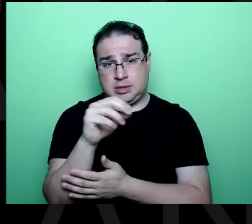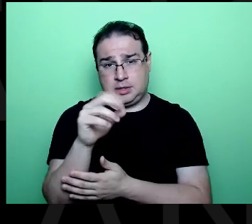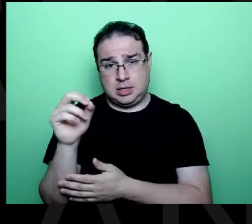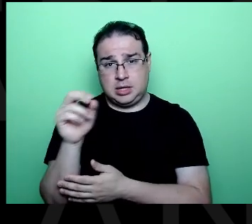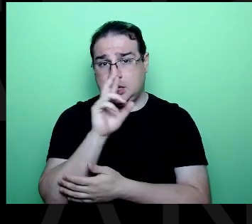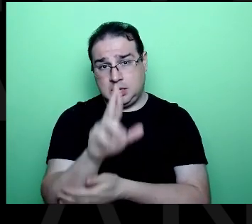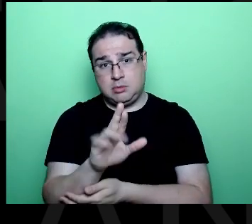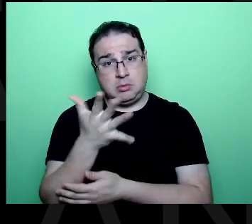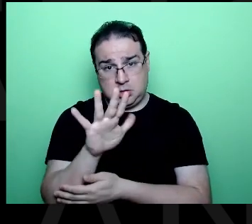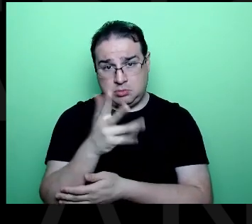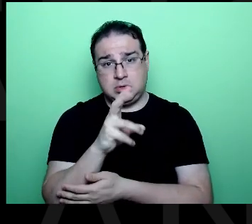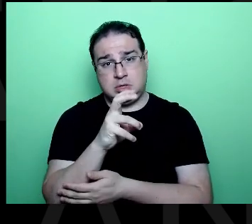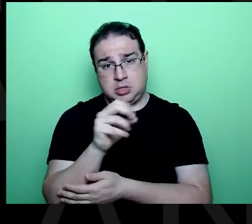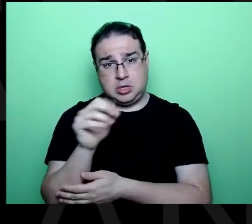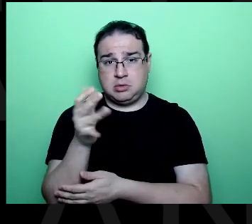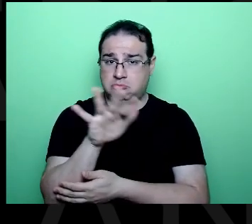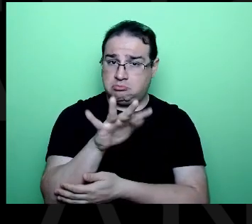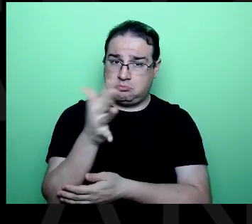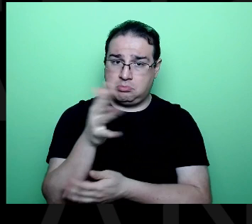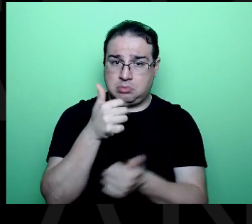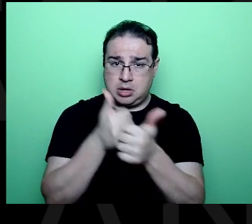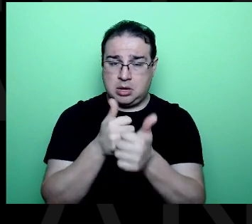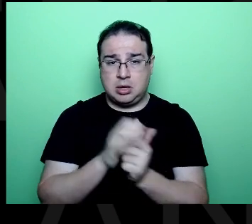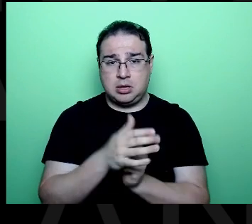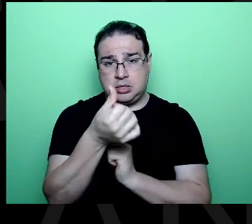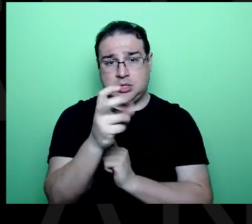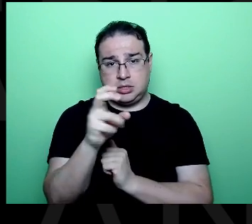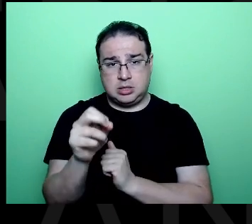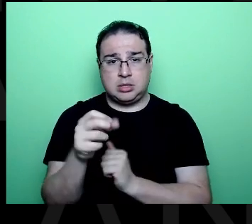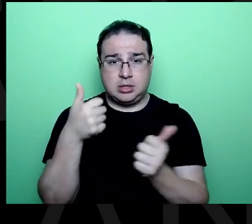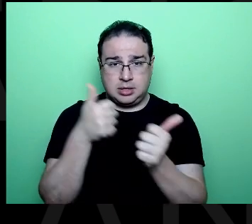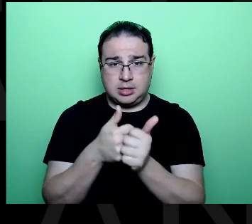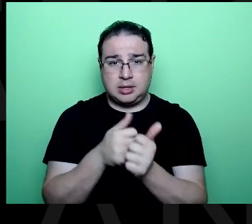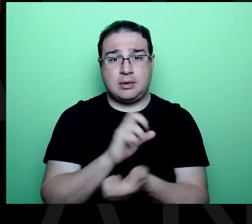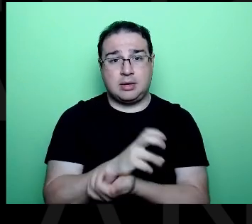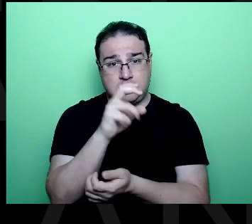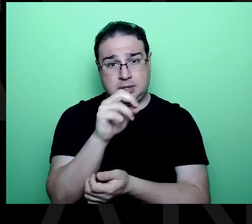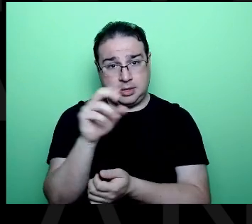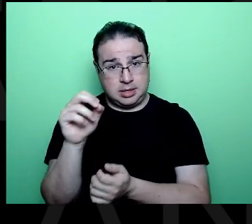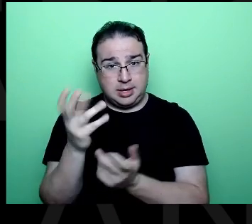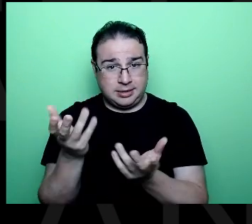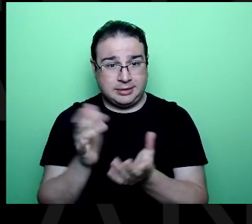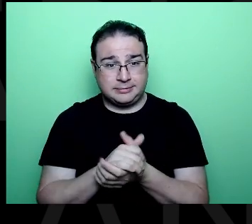de 500 é a minha resposta padrão, né? Que eu sei que 650 por volta de 500.